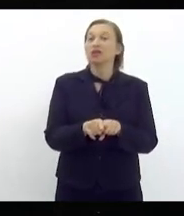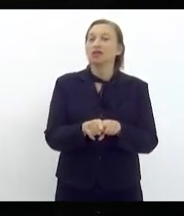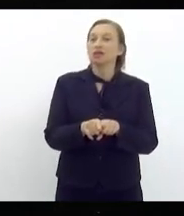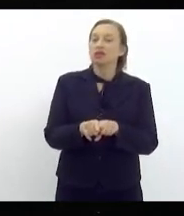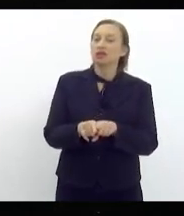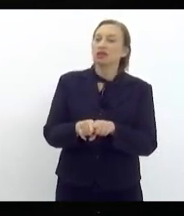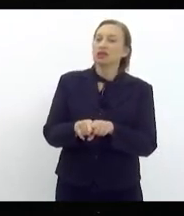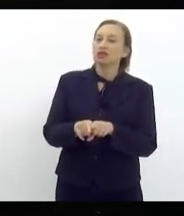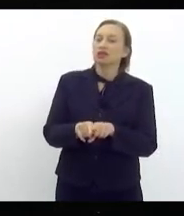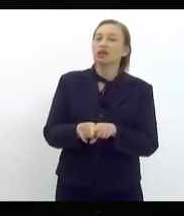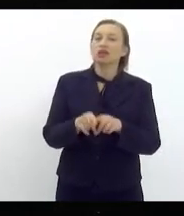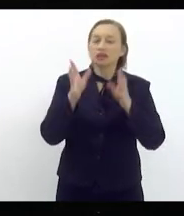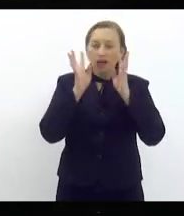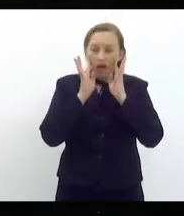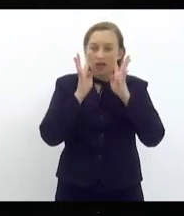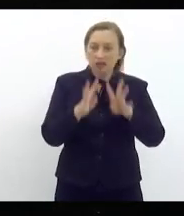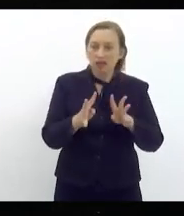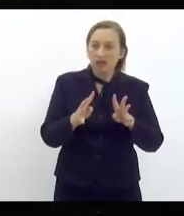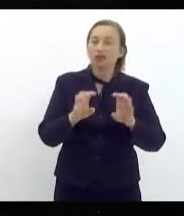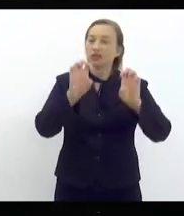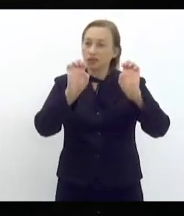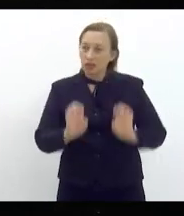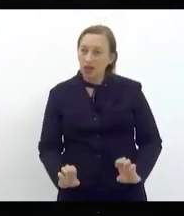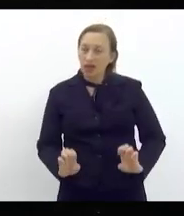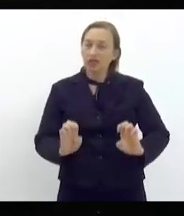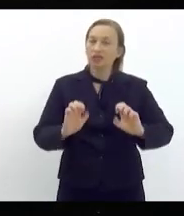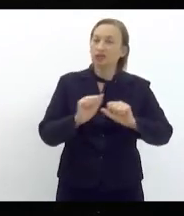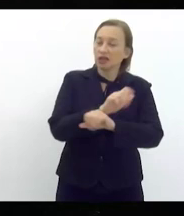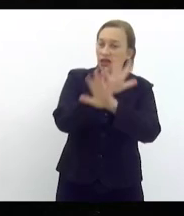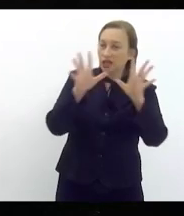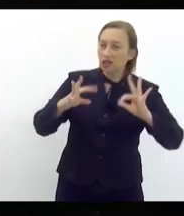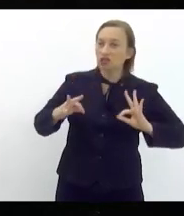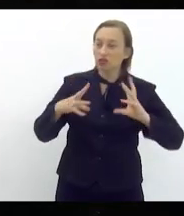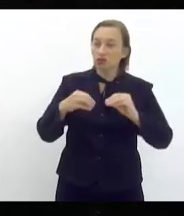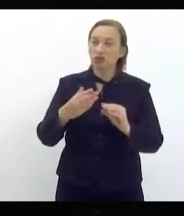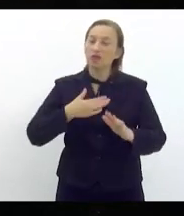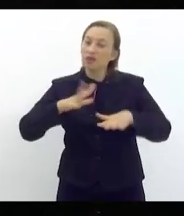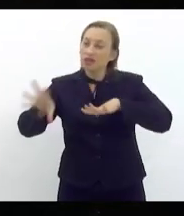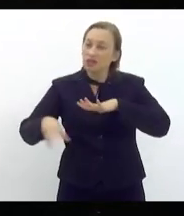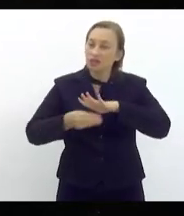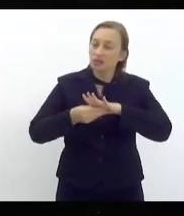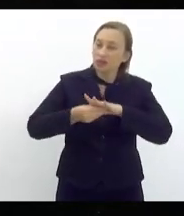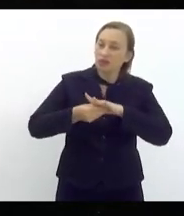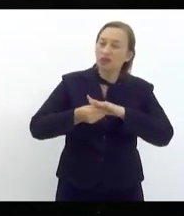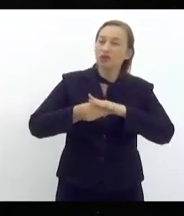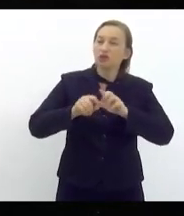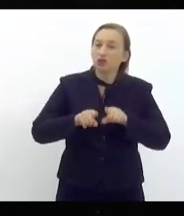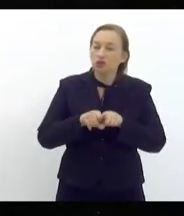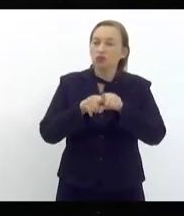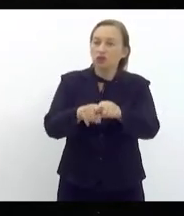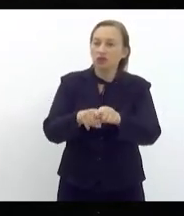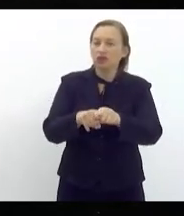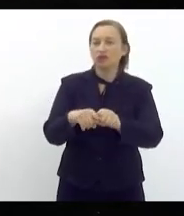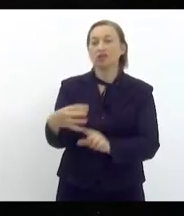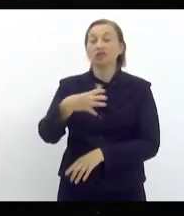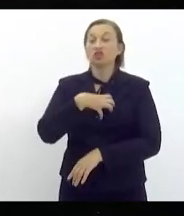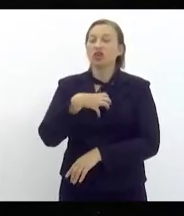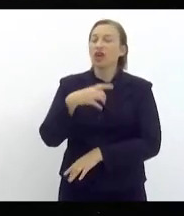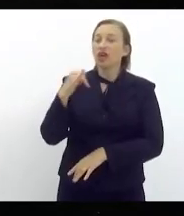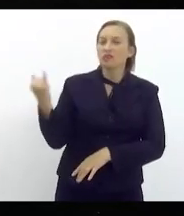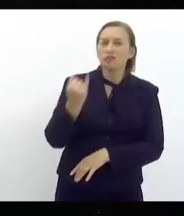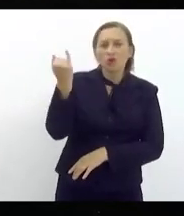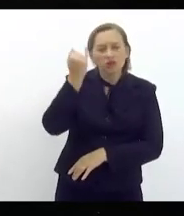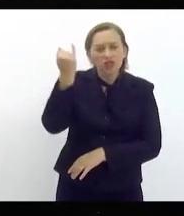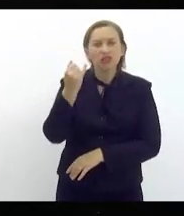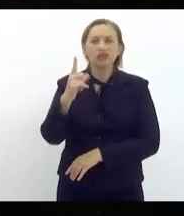muito atenta à questão da ética e da transparência, e as minhas emendas caminharam nesse sentido. É importante que a